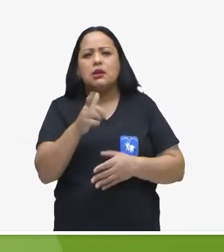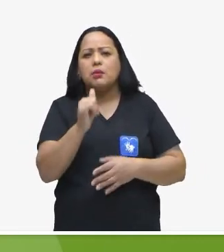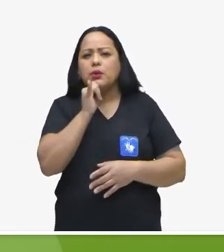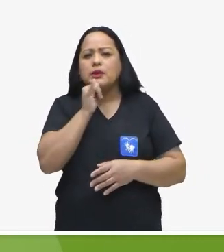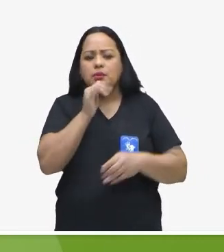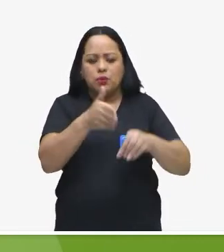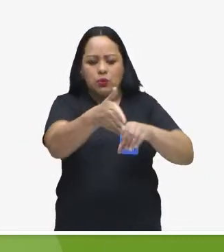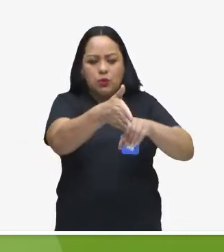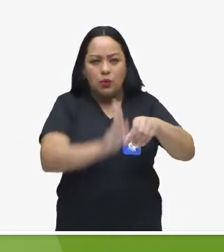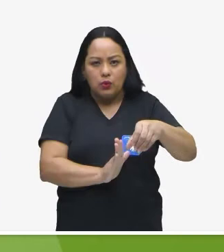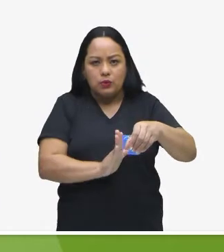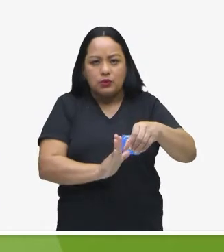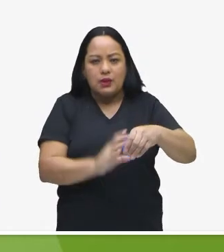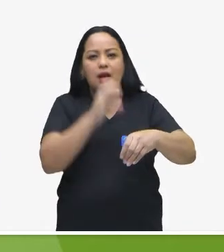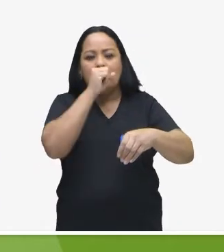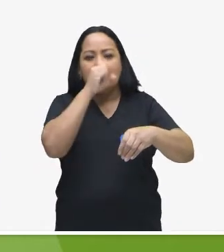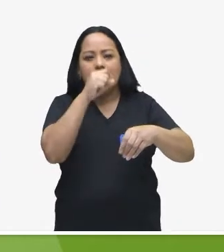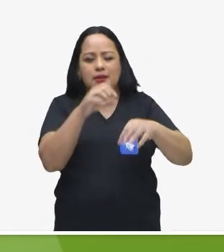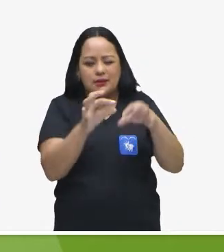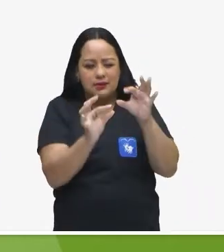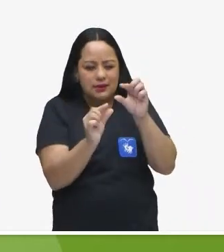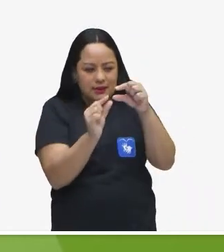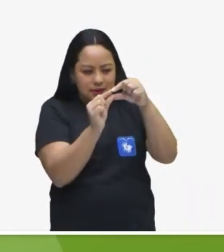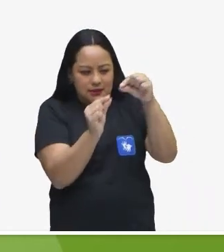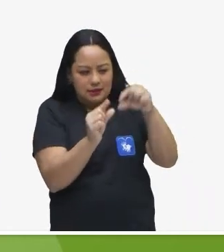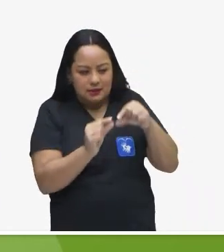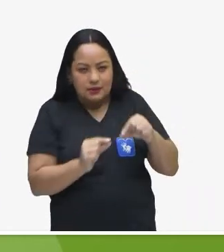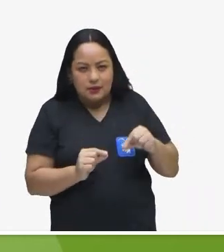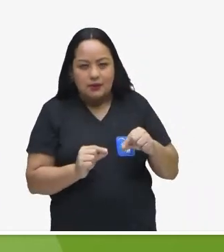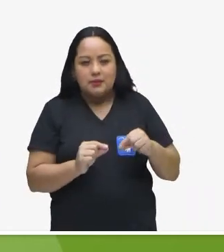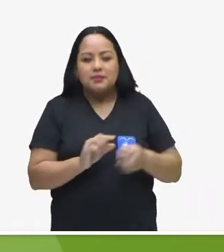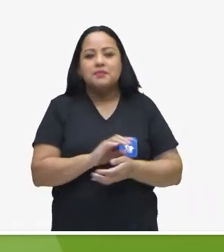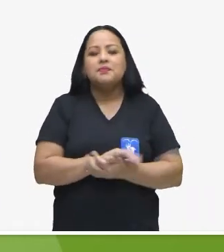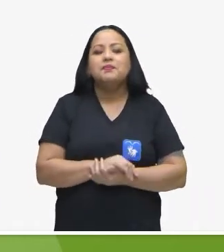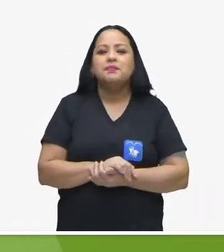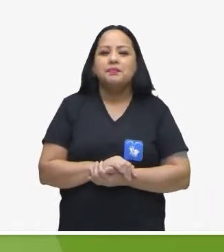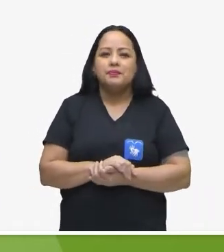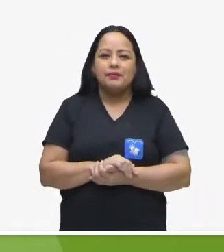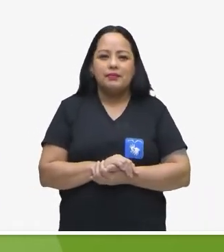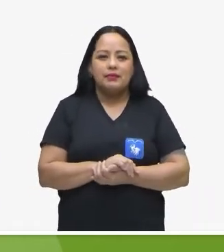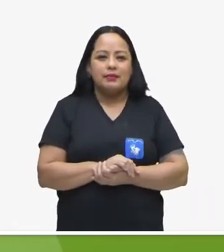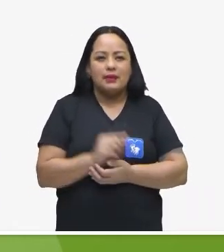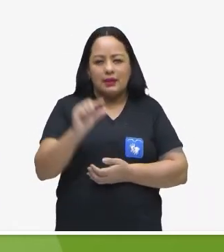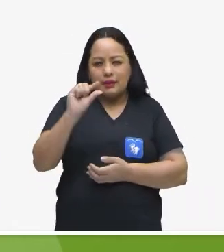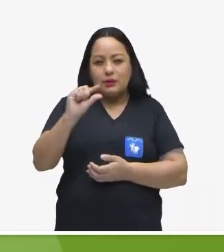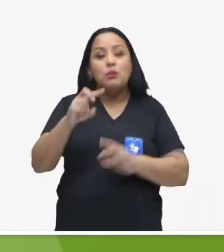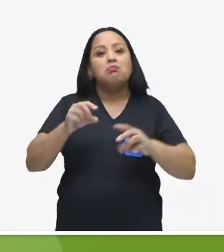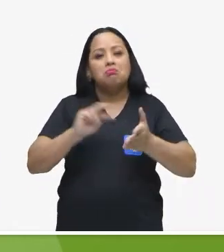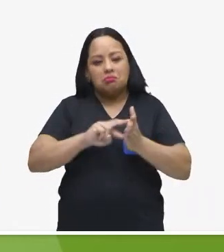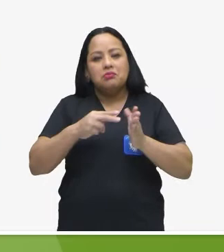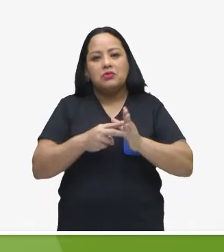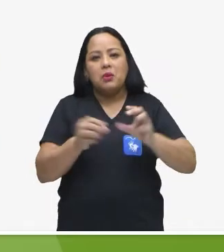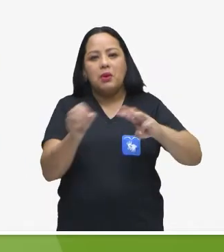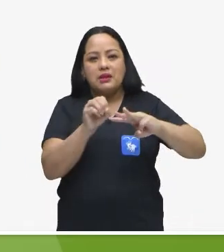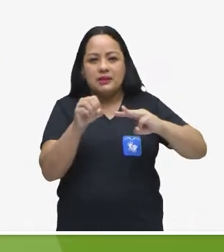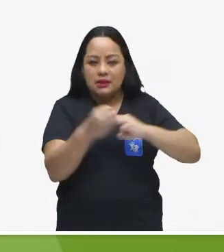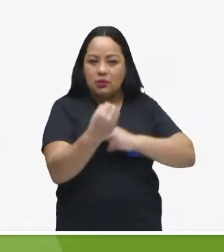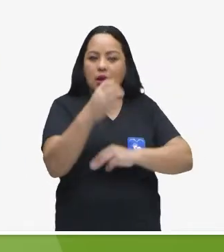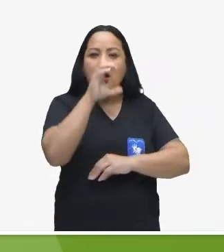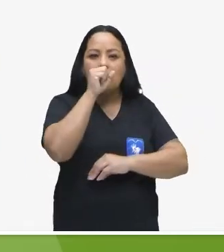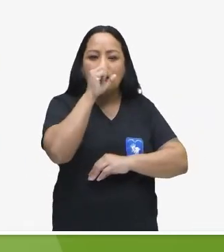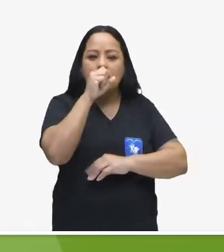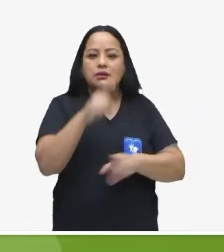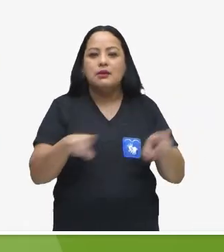tira um alvéolozinho, aquele que você, quando estoura, sai um pouquinho de suco de laranja, aquilo é uma célula da laranja, tá bom? E